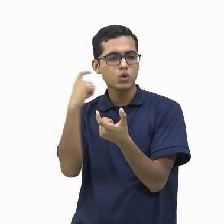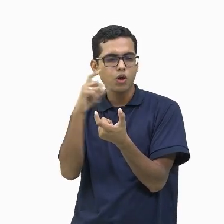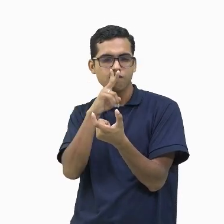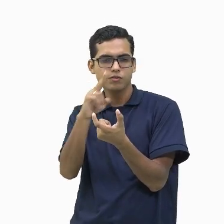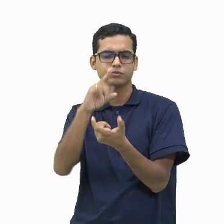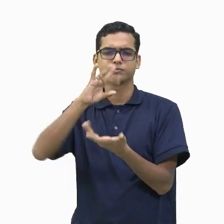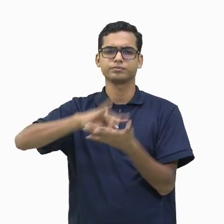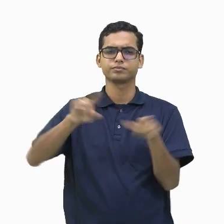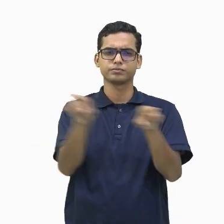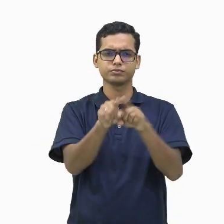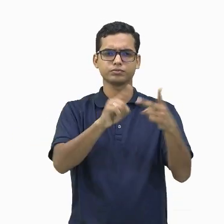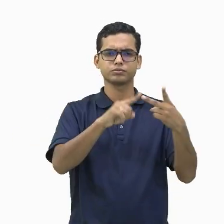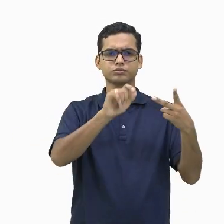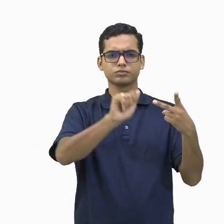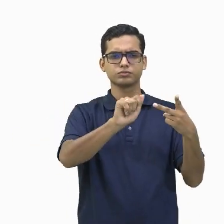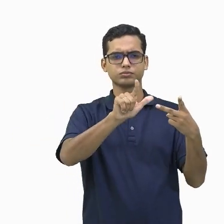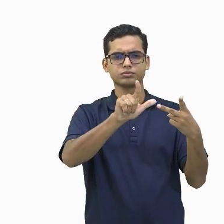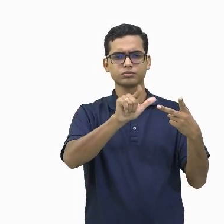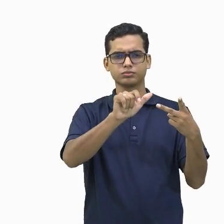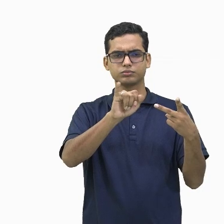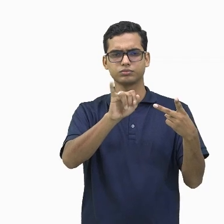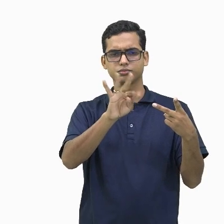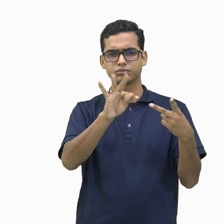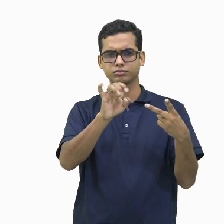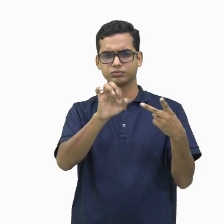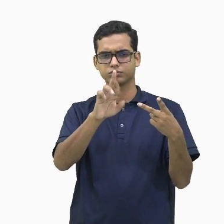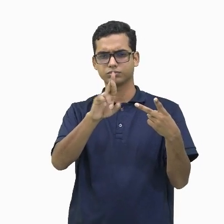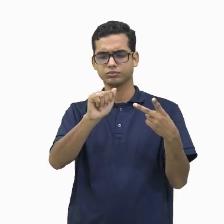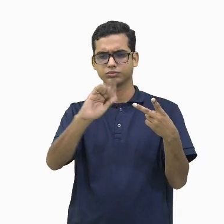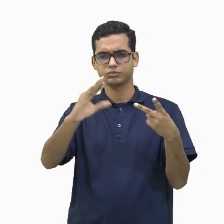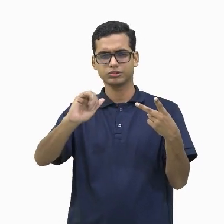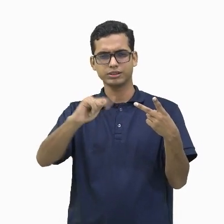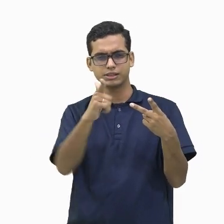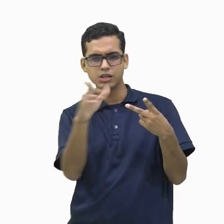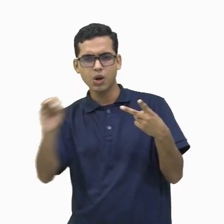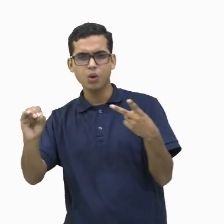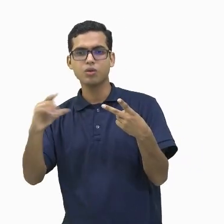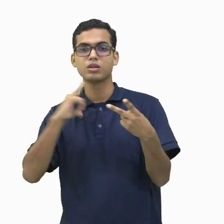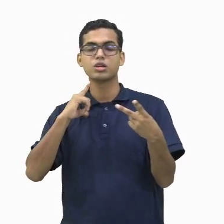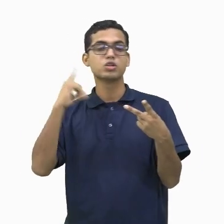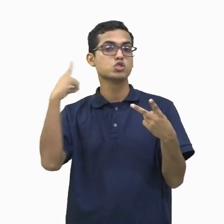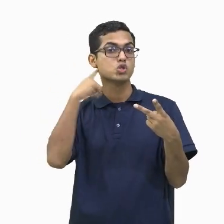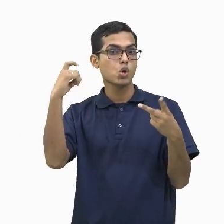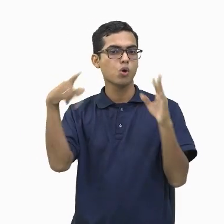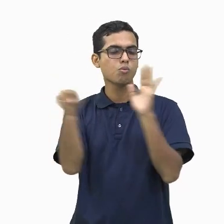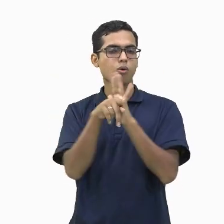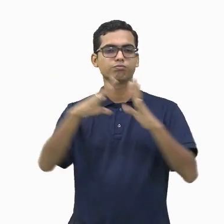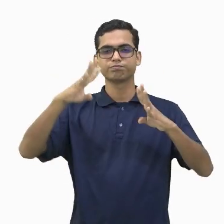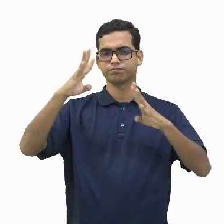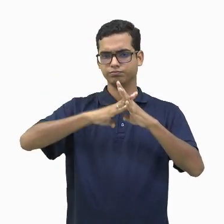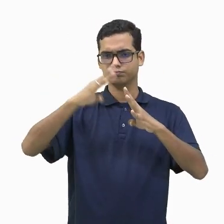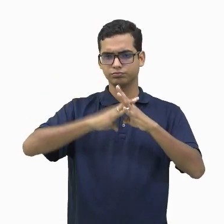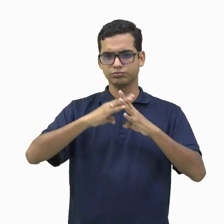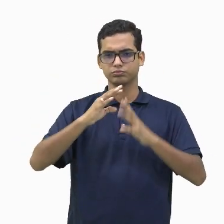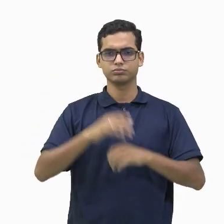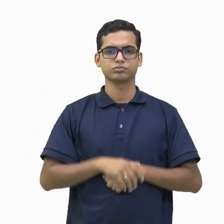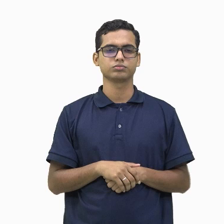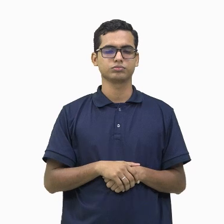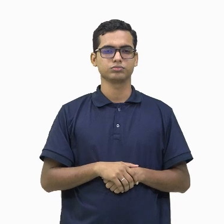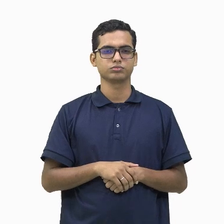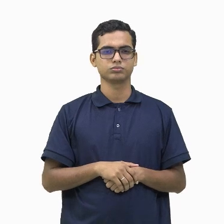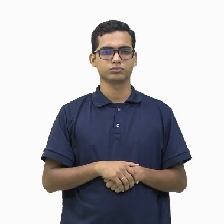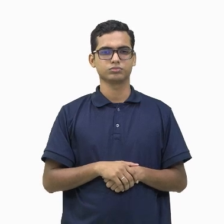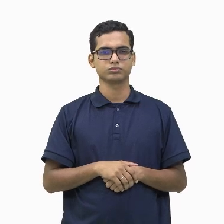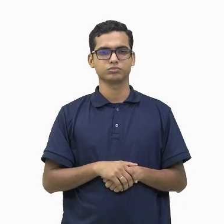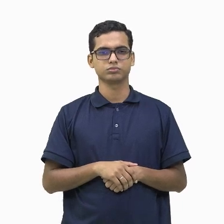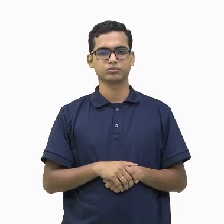sons consonantais, ou seja, de sons de consoantes, tá bom? Então vamos aos exemplos? É